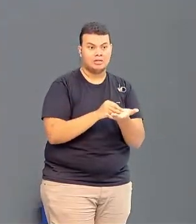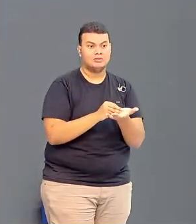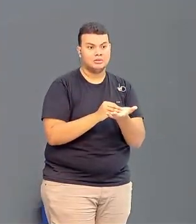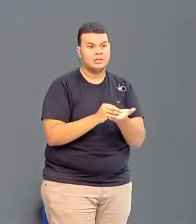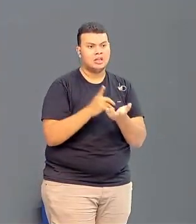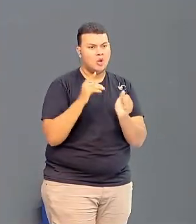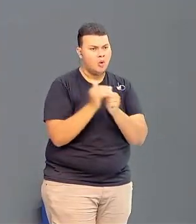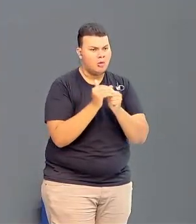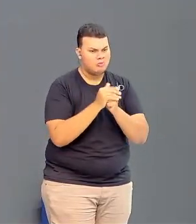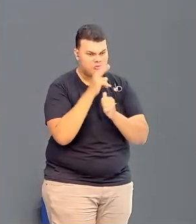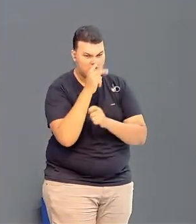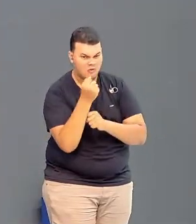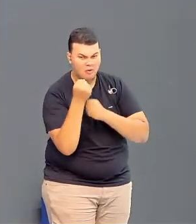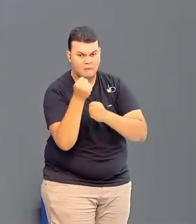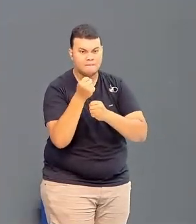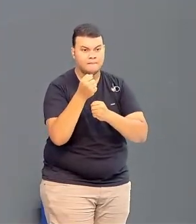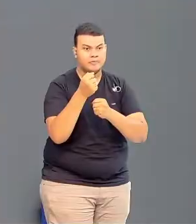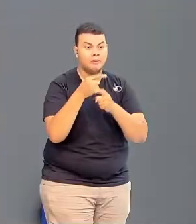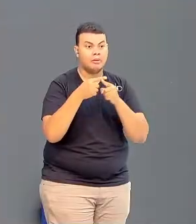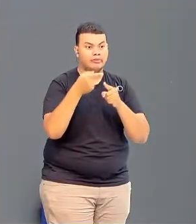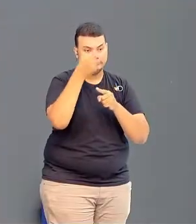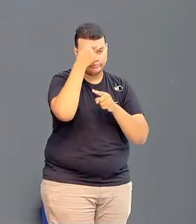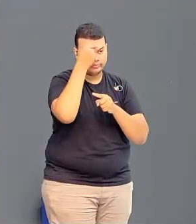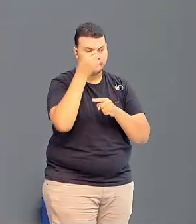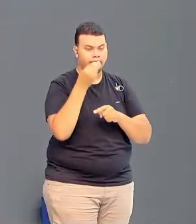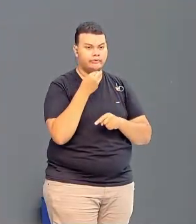fazendo oração forte, e a mente continua dominada.